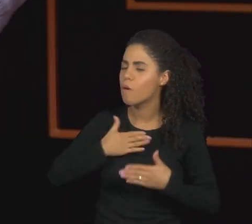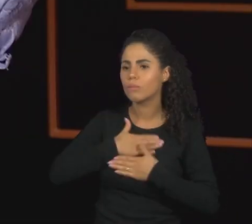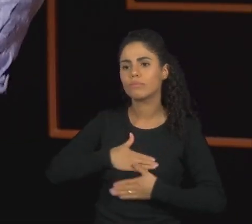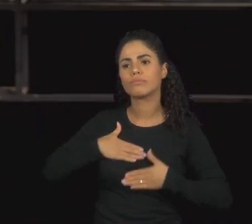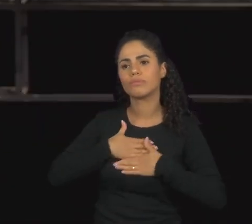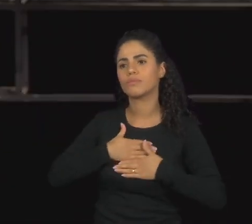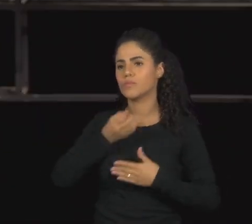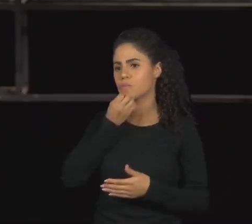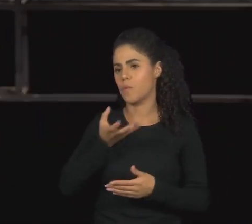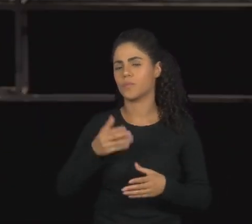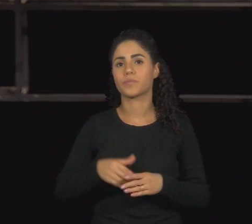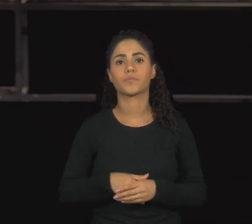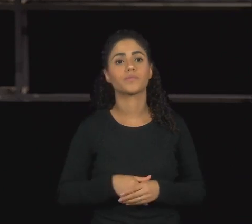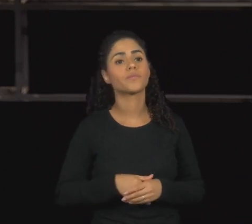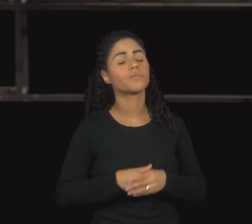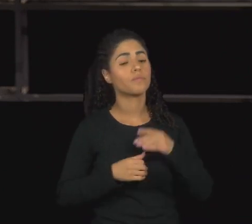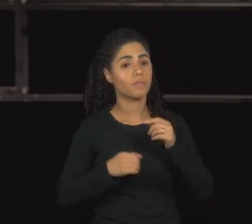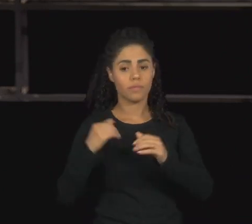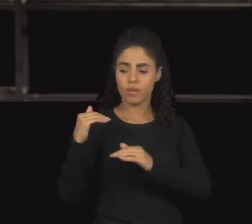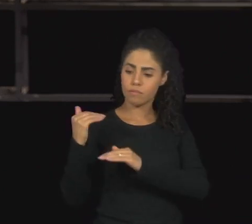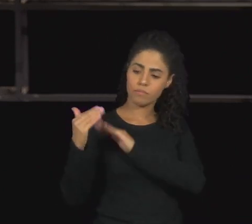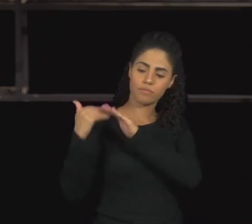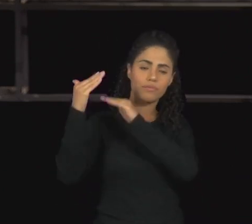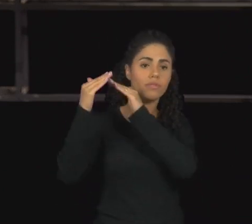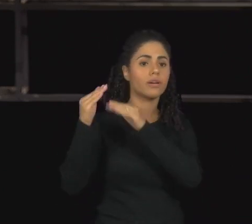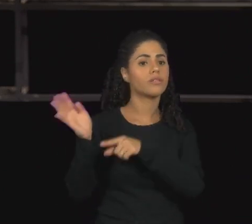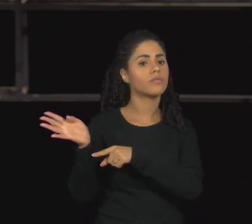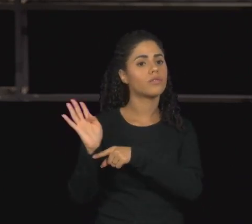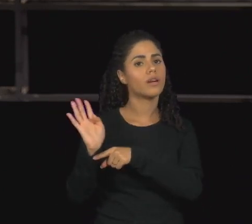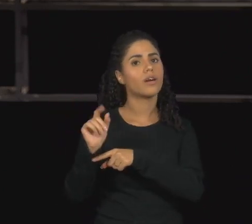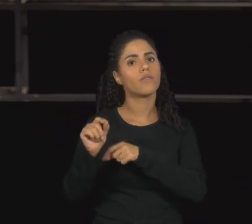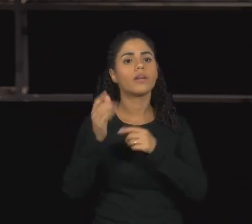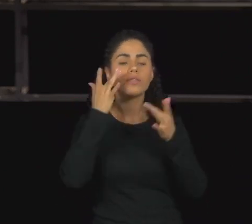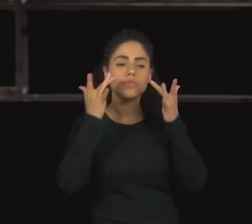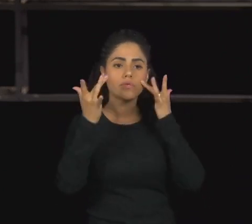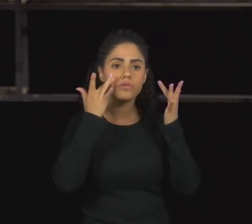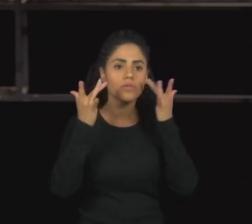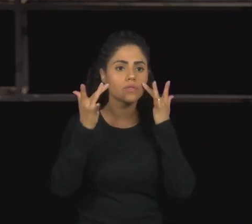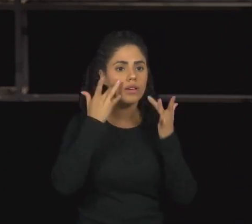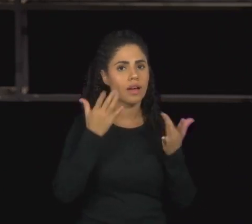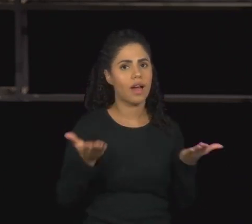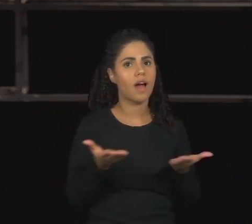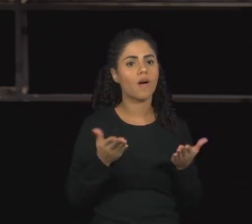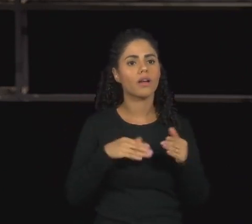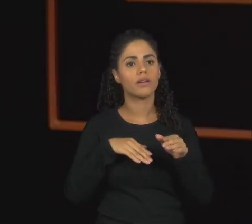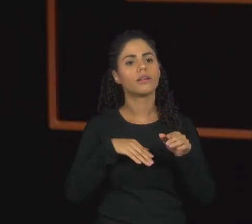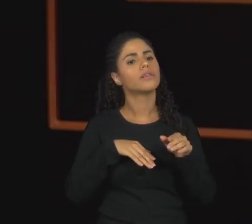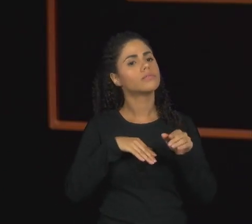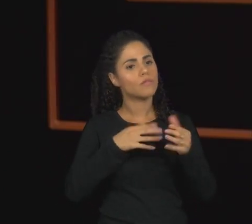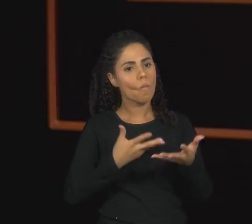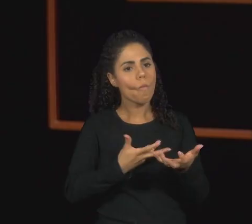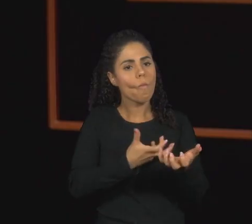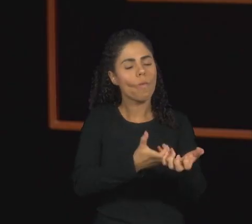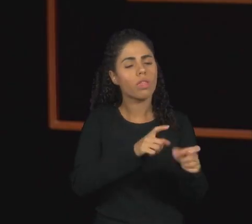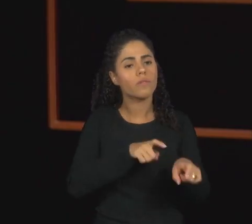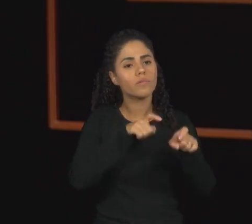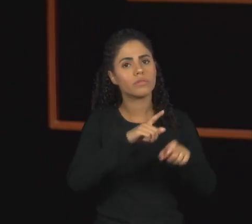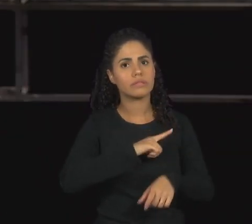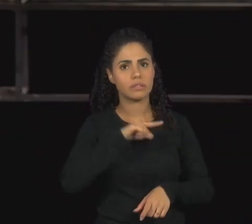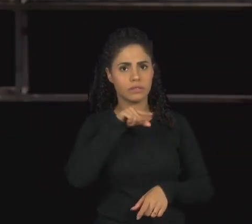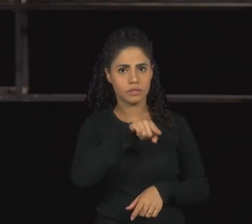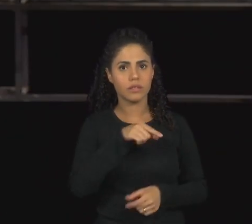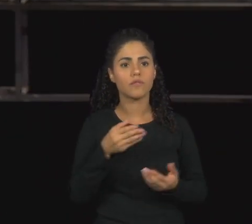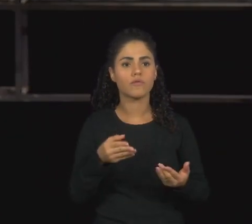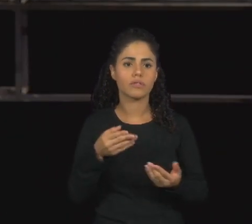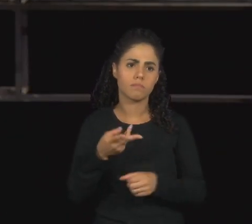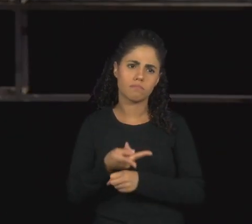enorme também. Agora, um dos seus maiores sucessos no teatro foi o espetáculo Grande Sertão Veredas, né, no papel do Riobaldo, pelo